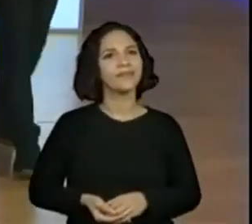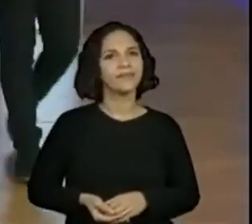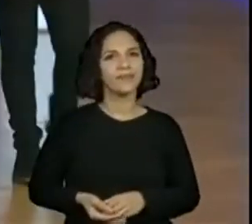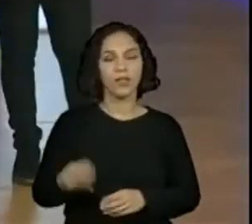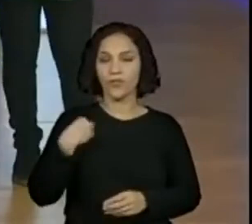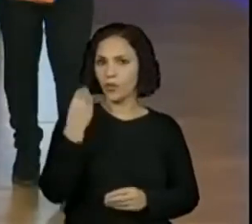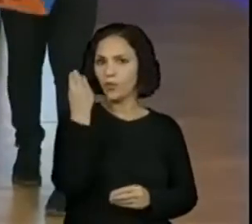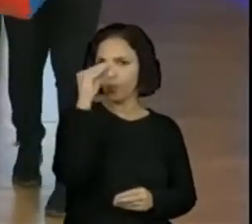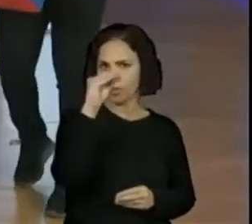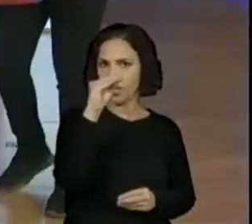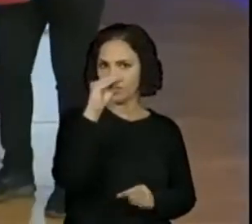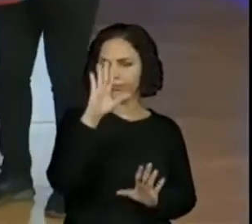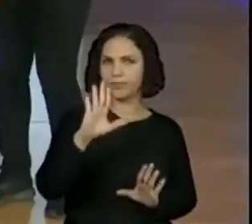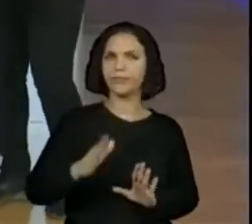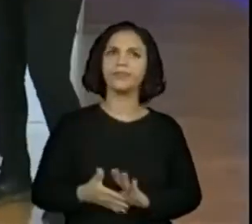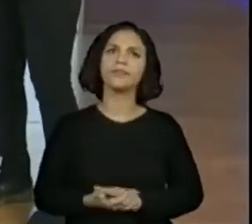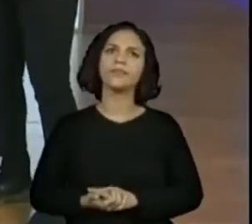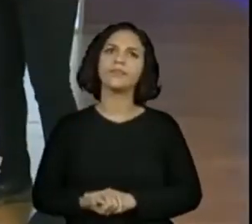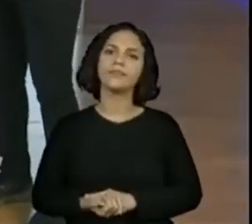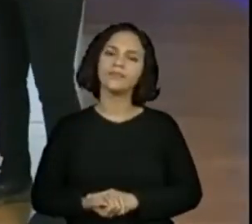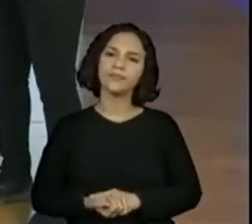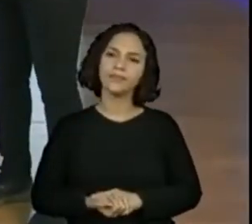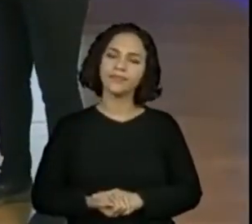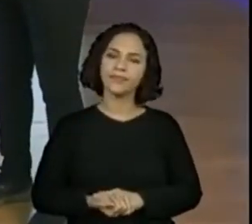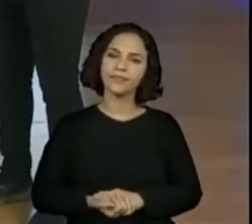vou anotando aqui galera